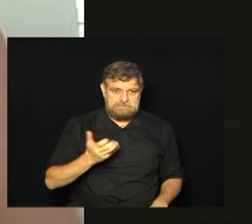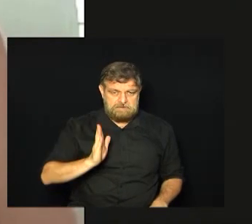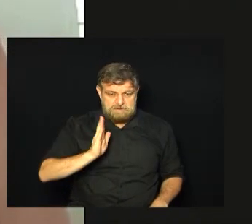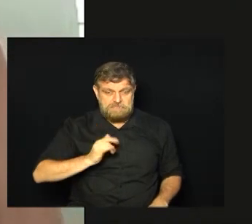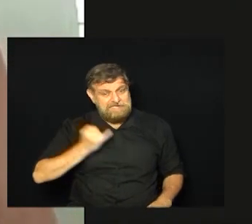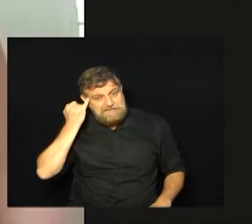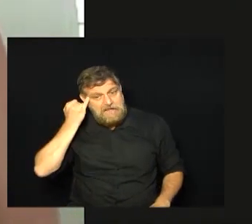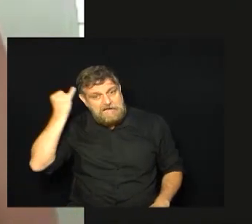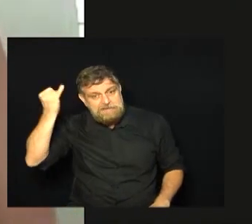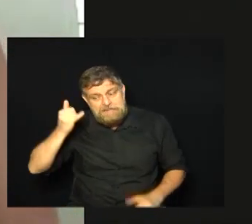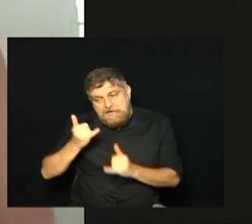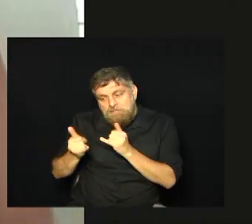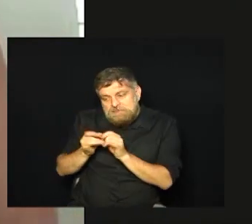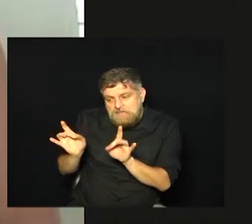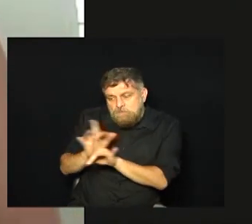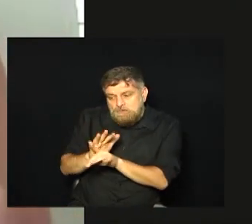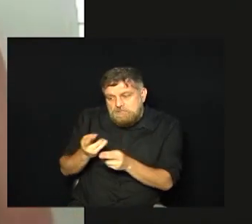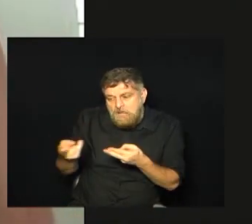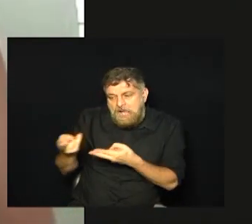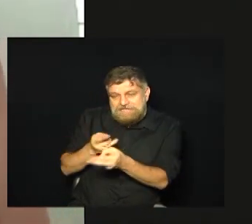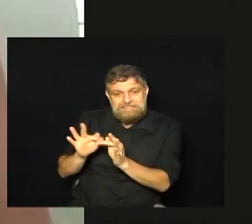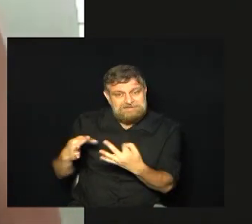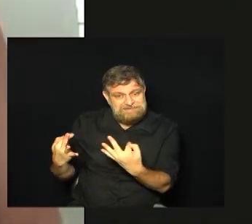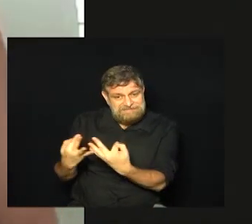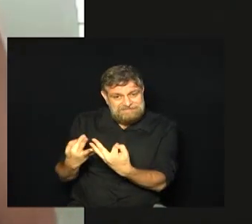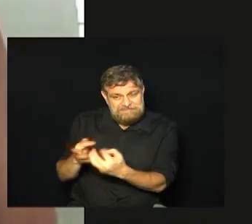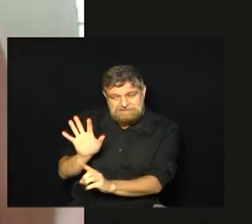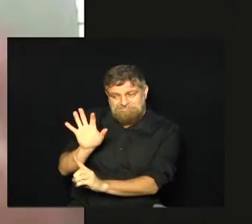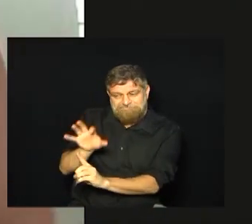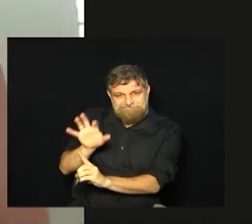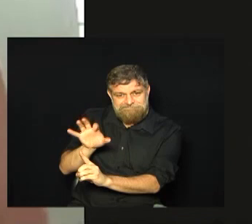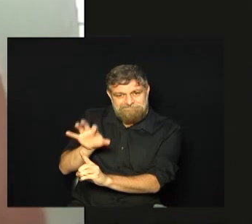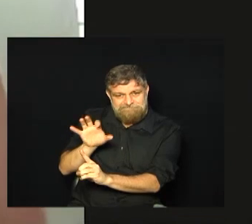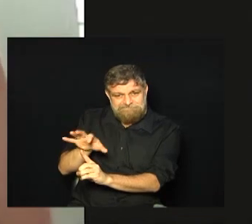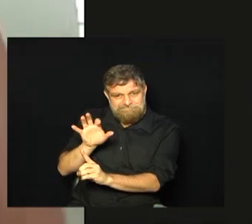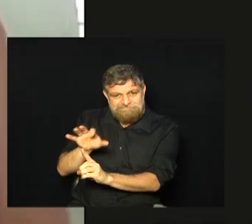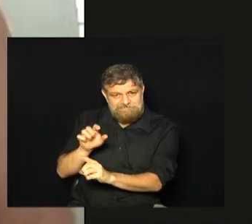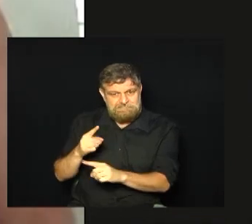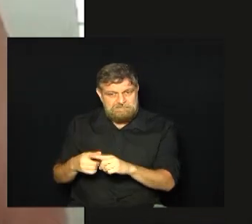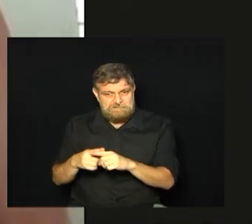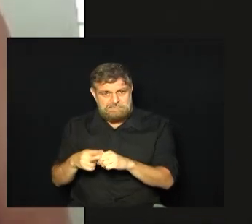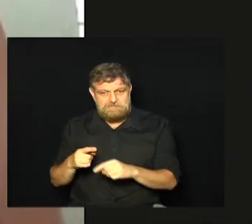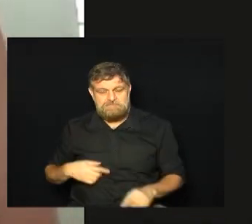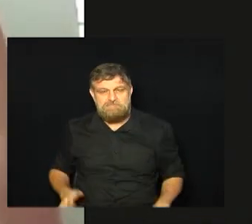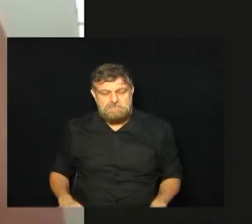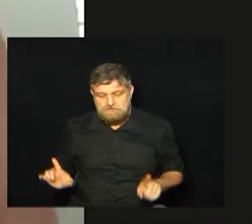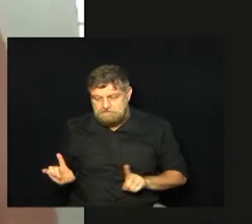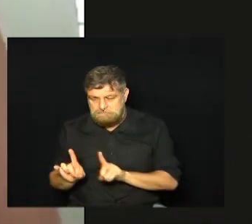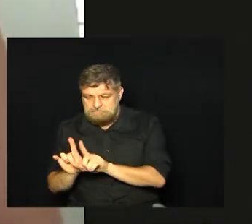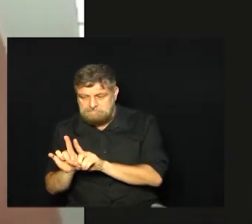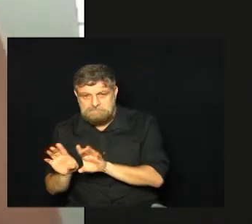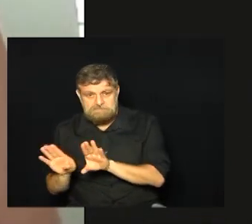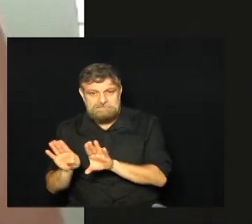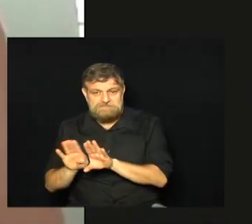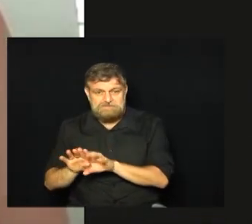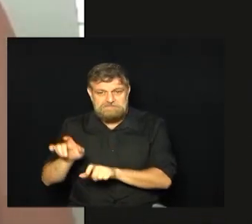uma ideia de como as relações familiares são afetadas pela proximidade e pela